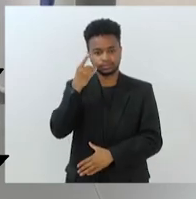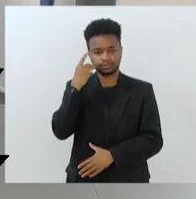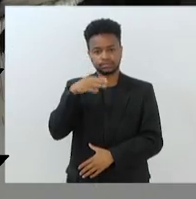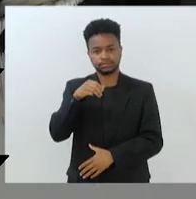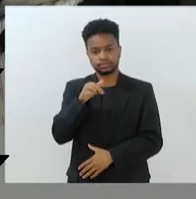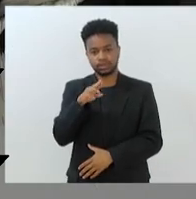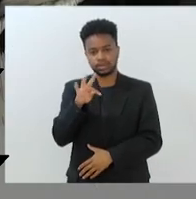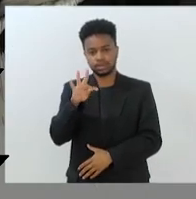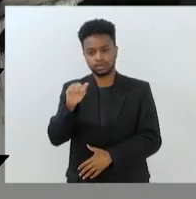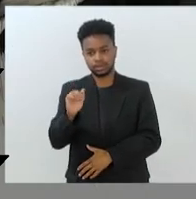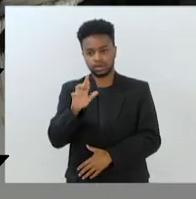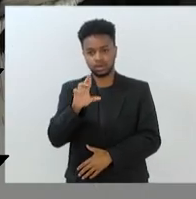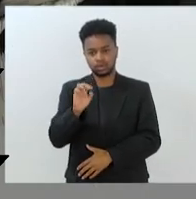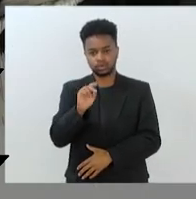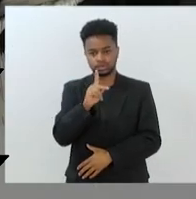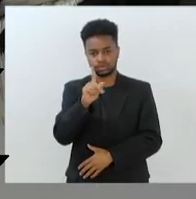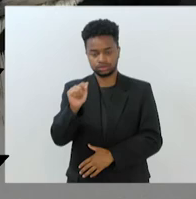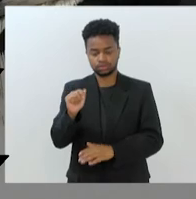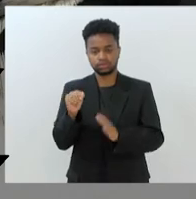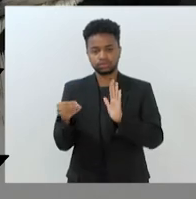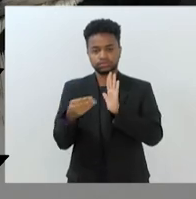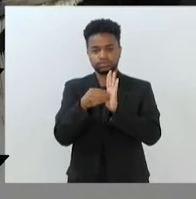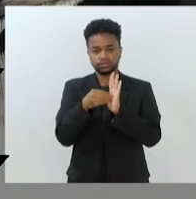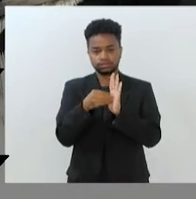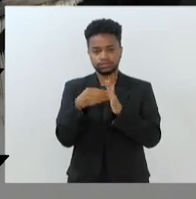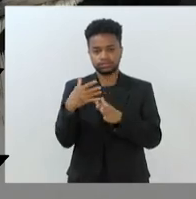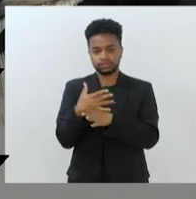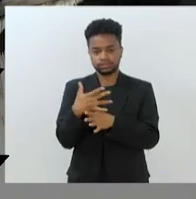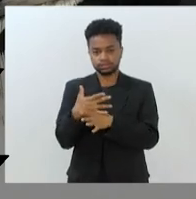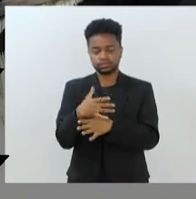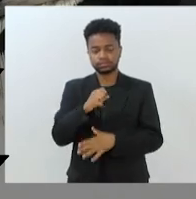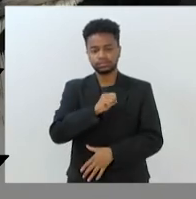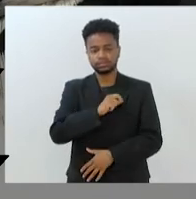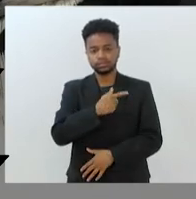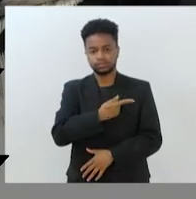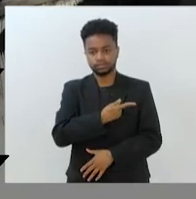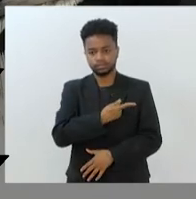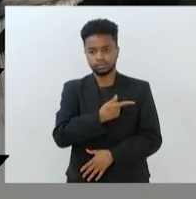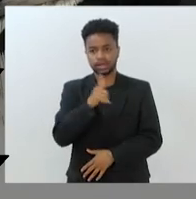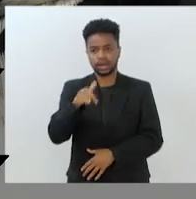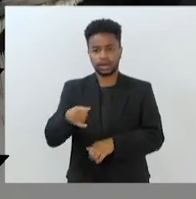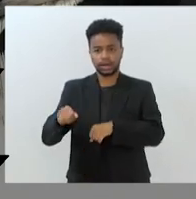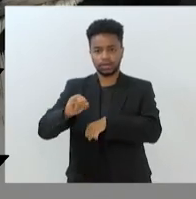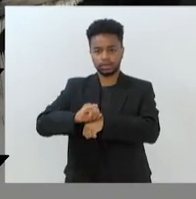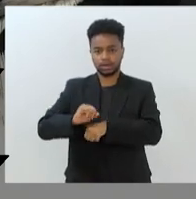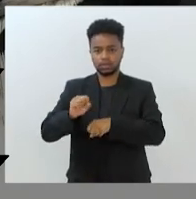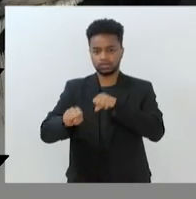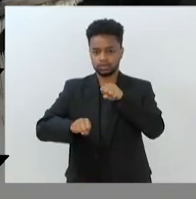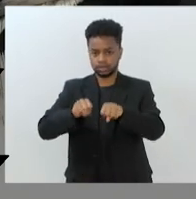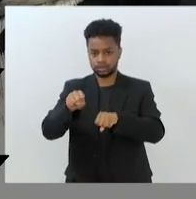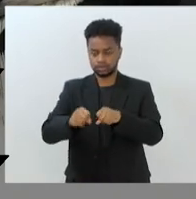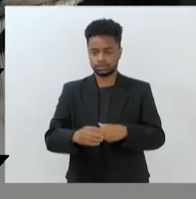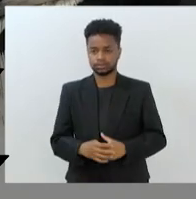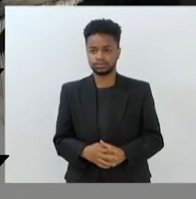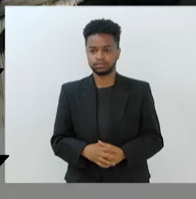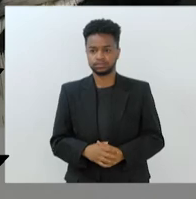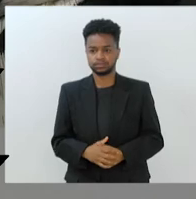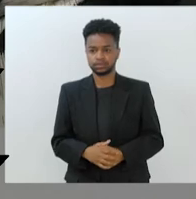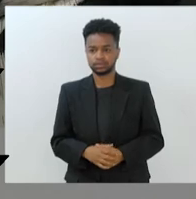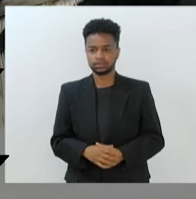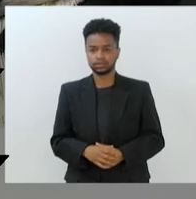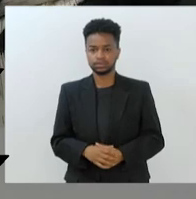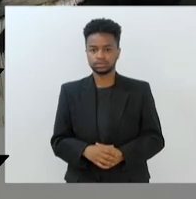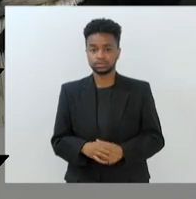Marta Rocha, que declara a cidade de São Gonçalo como capital do ciclismo. Pois é, mas a